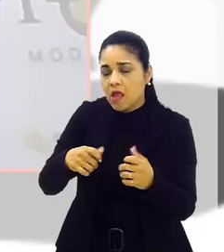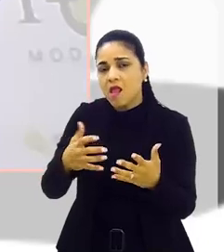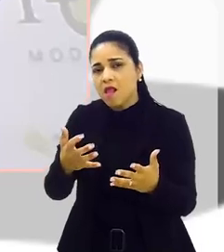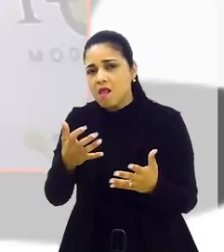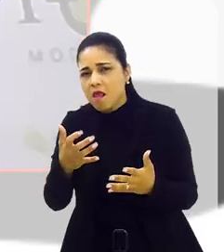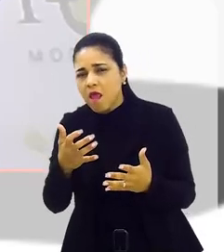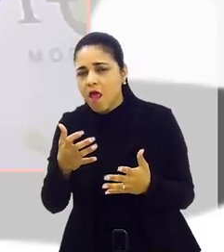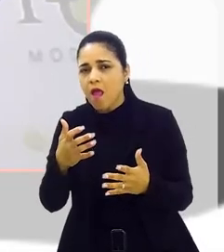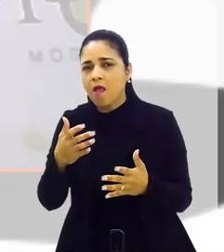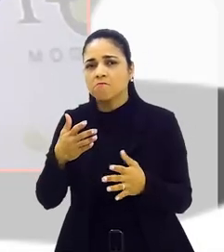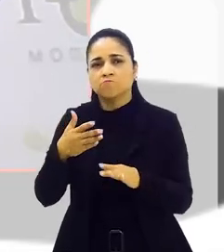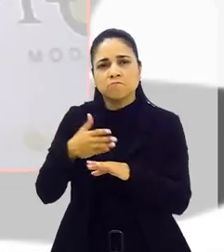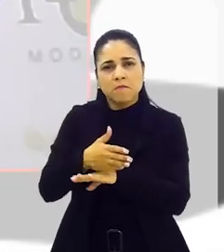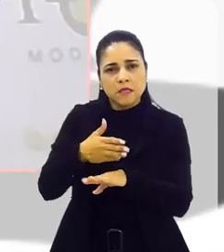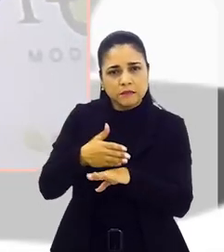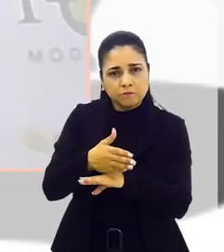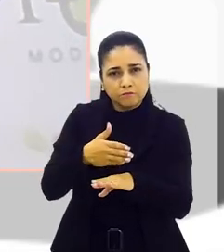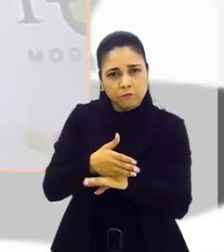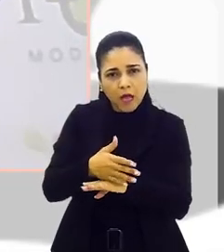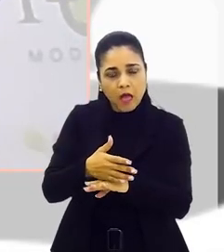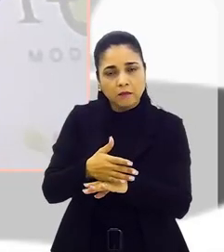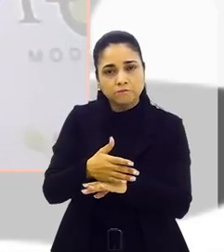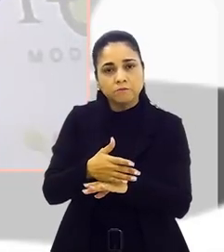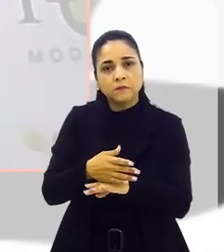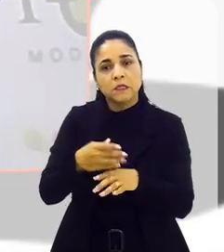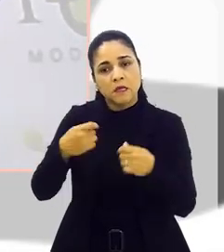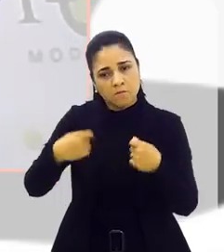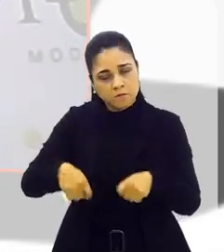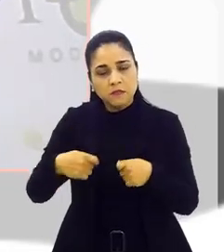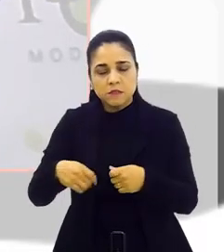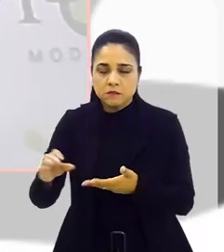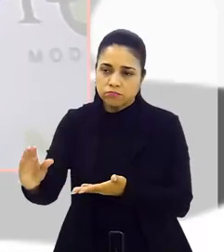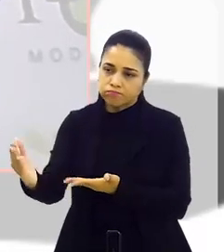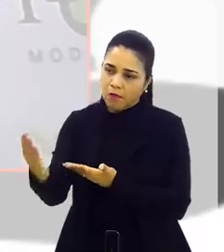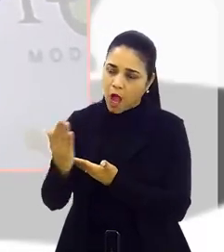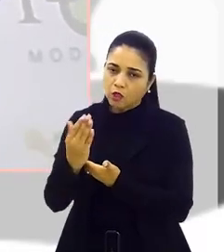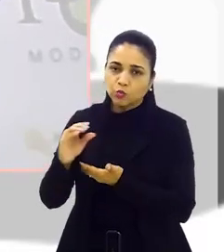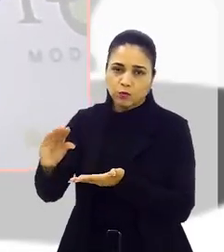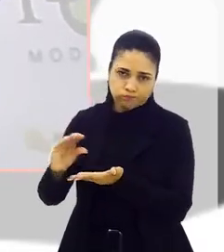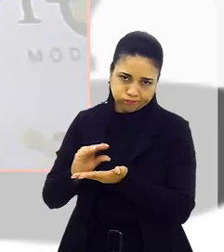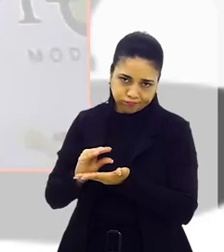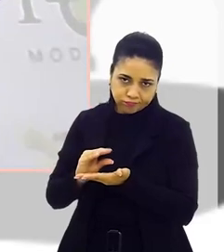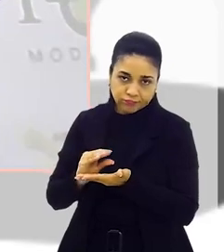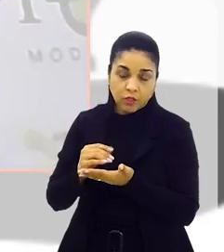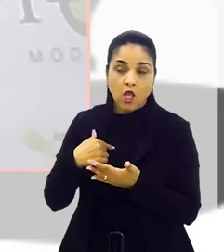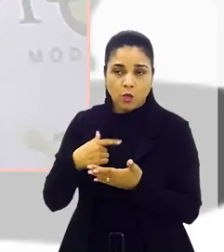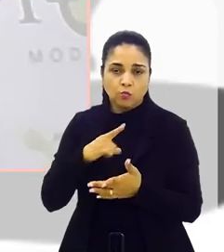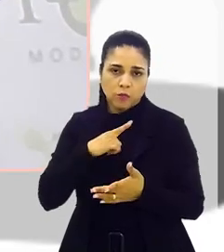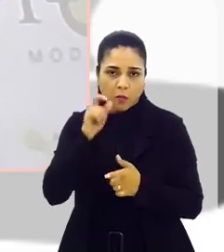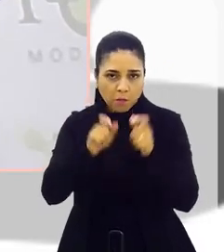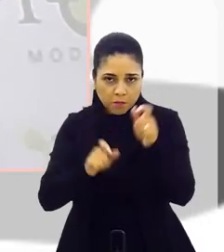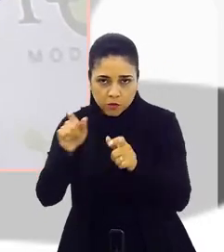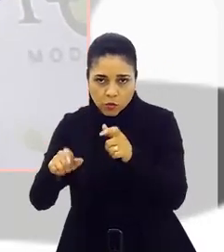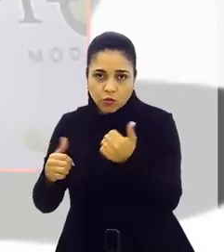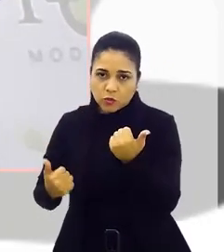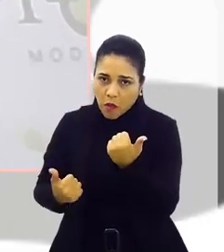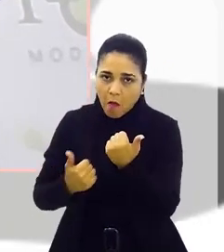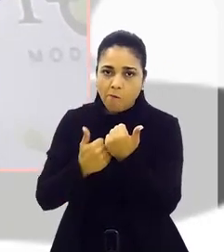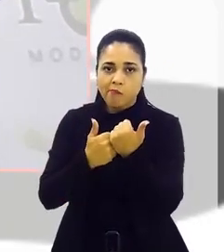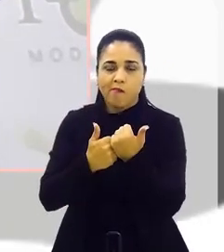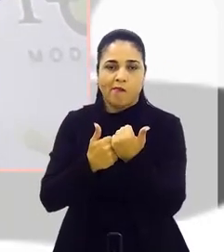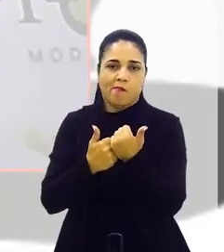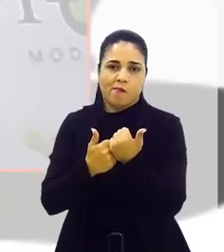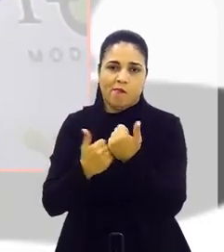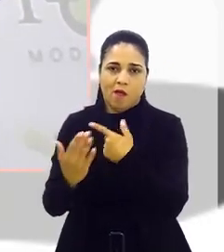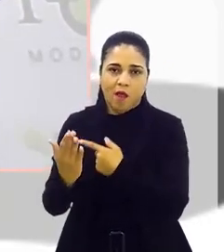puder, e quiser participar, precisa só saber que tem uma ajuda de custo. Porque eu tenho pessoas que me ajudam também